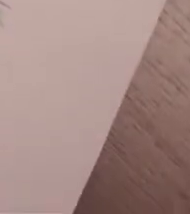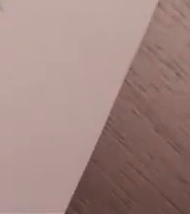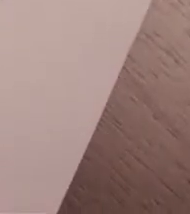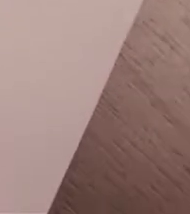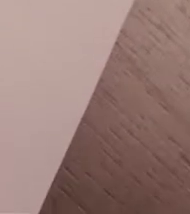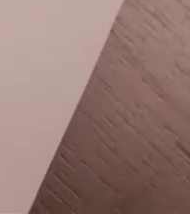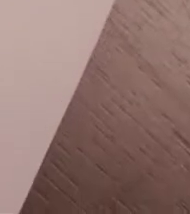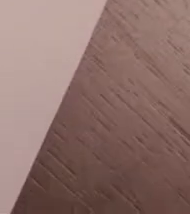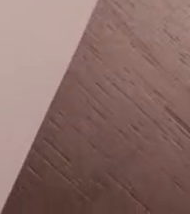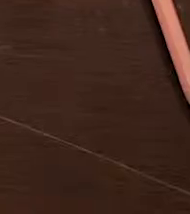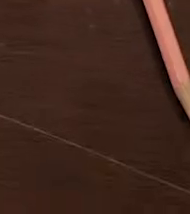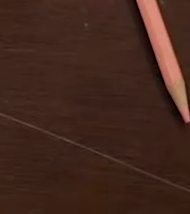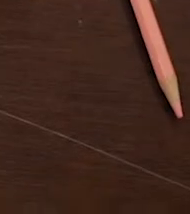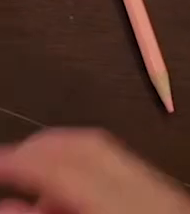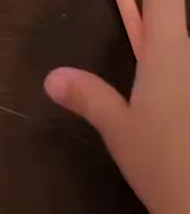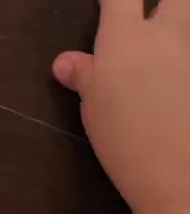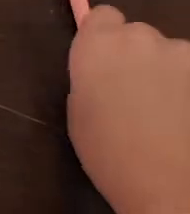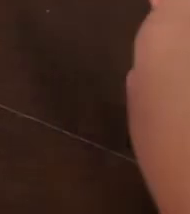Música